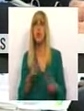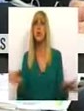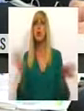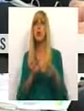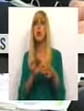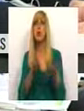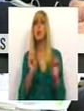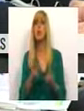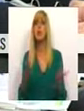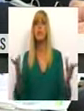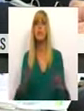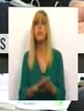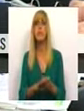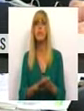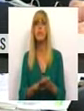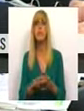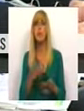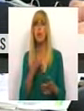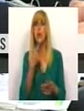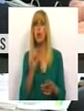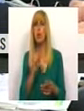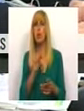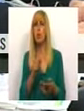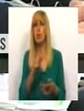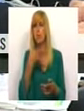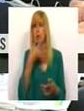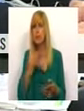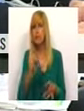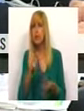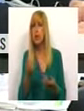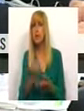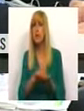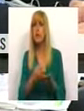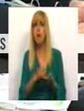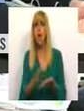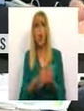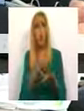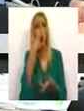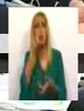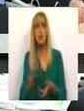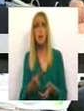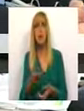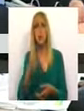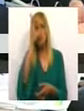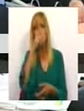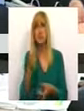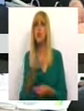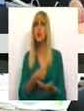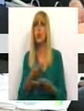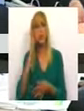relativamente à chamada sangria de funcionários de recursos humanos do Ministério dos Negócios Estrangeiros